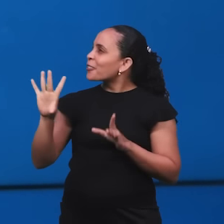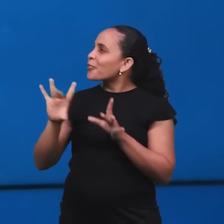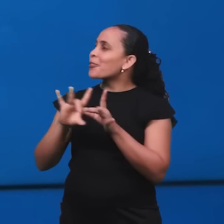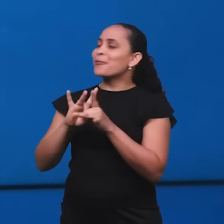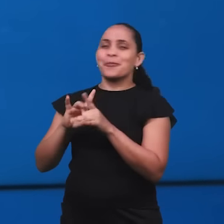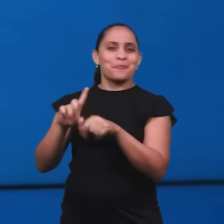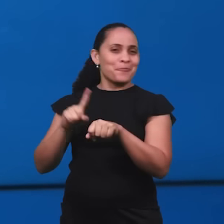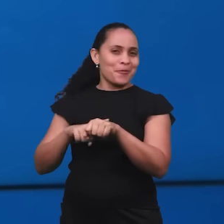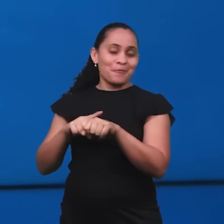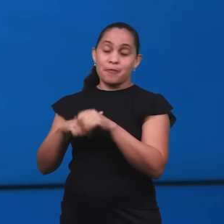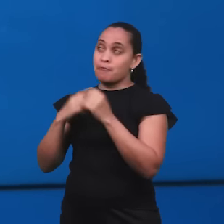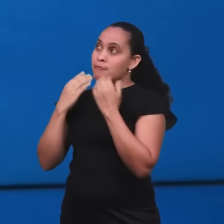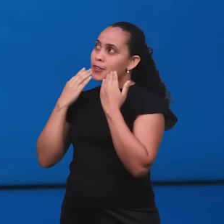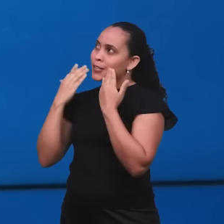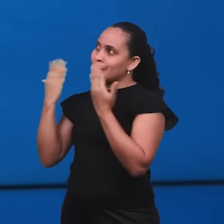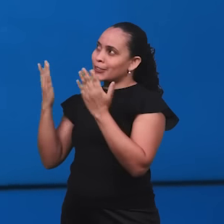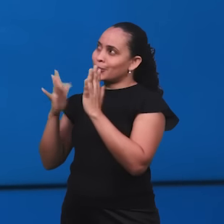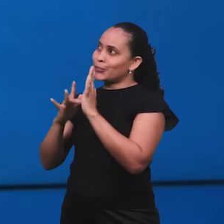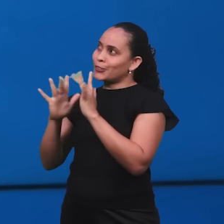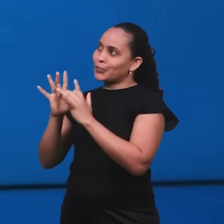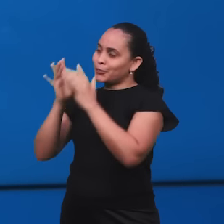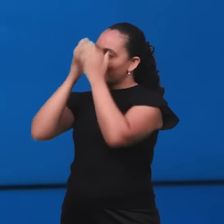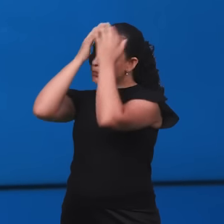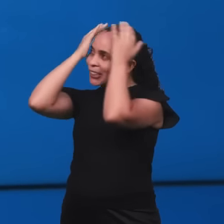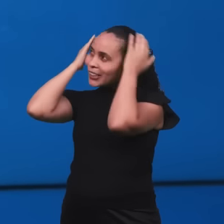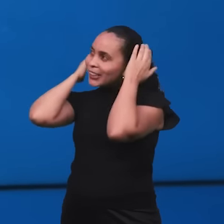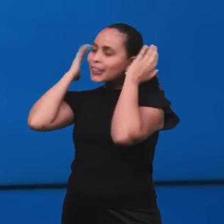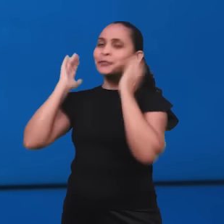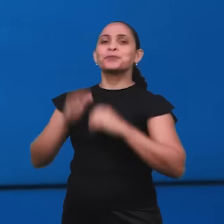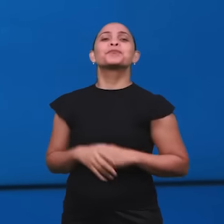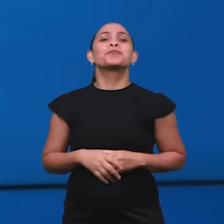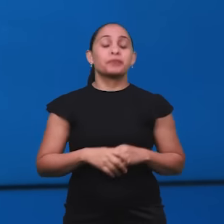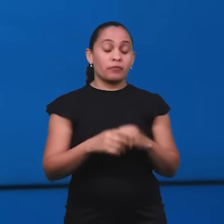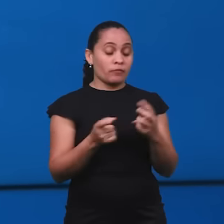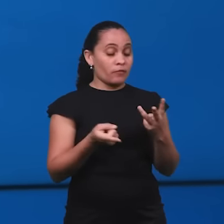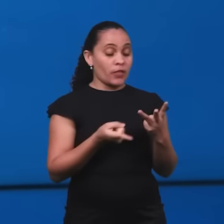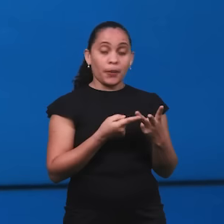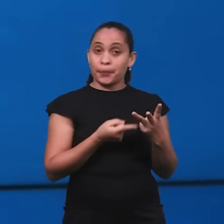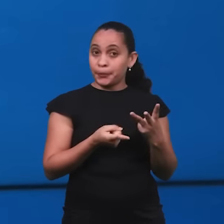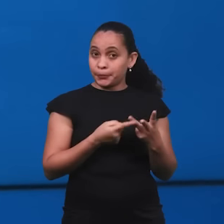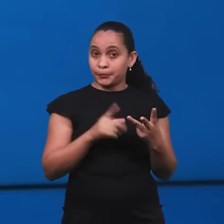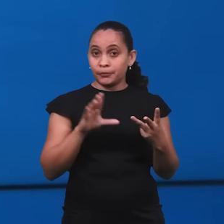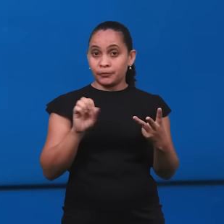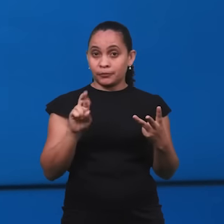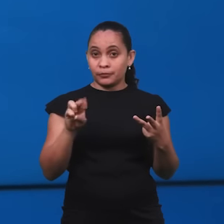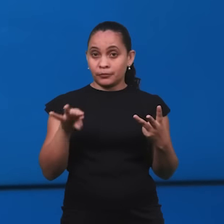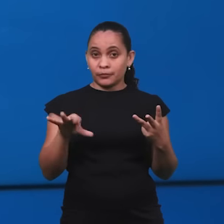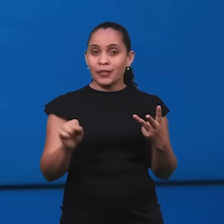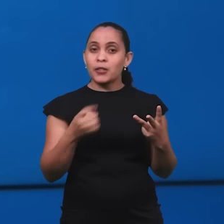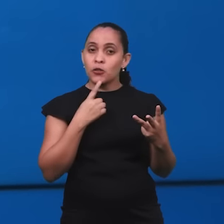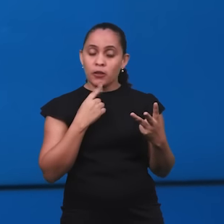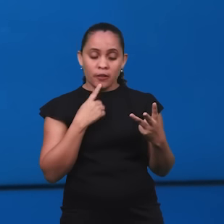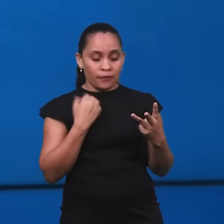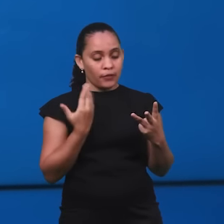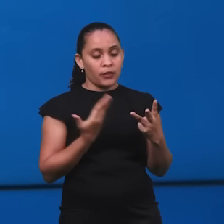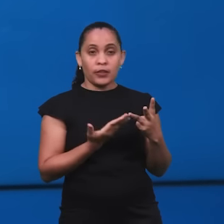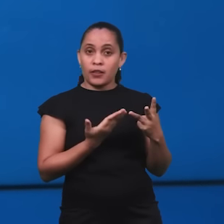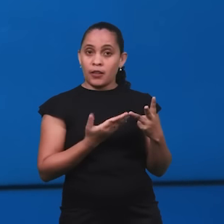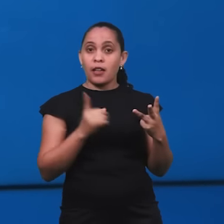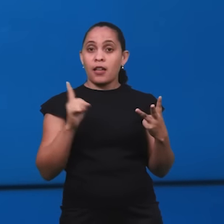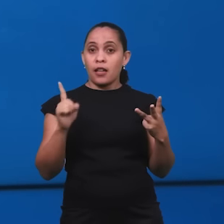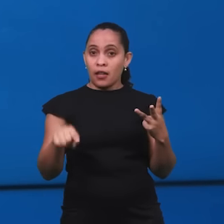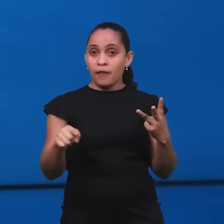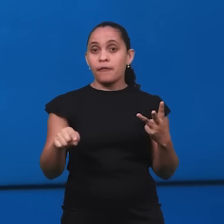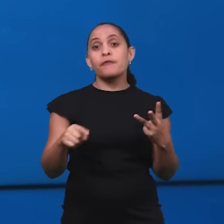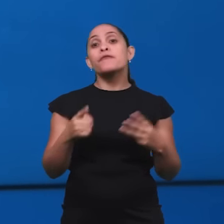apresentamos diante de Jesus como Rei, né? E depois veio a cor carmesim, já mostrando mostrando outro aspecto. A cor carmesim é uma cor vermelha,